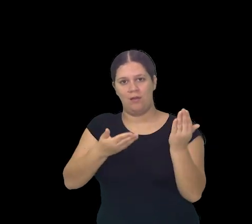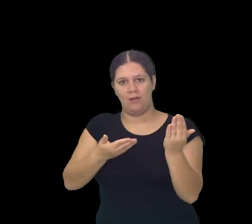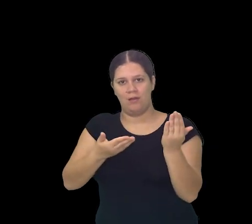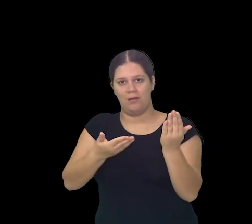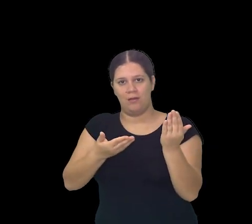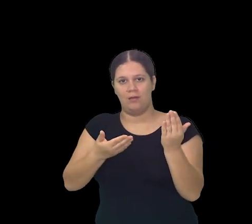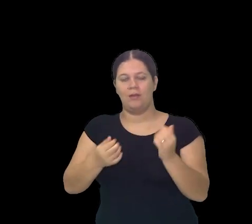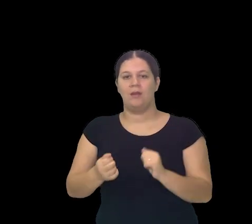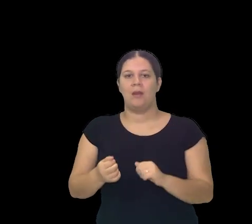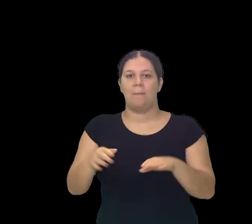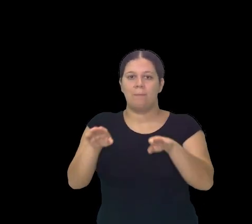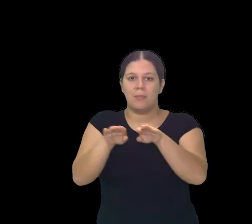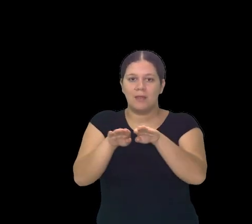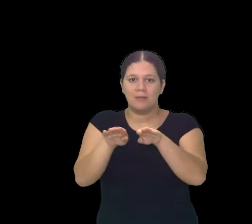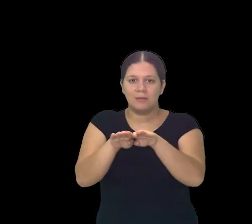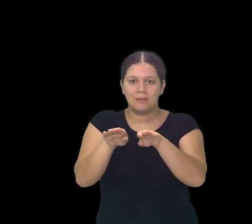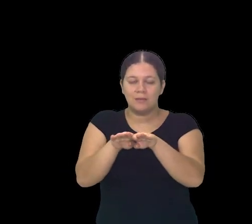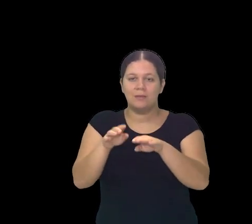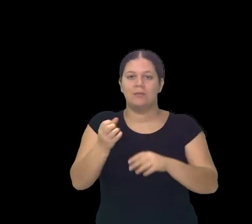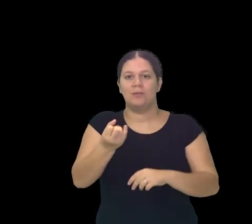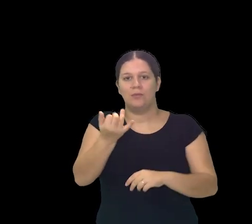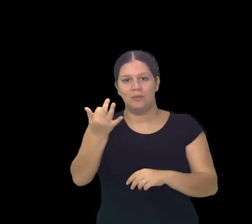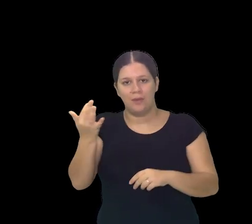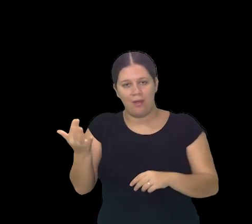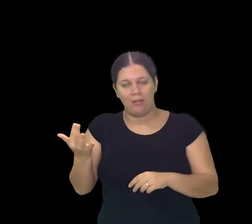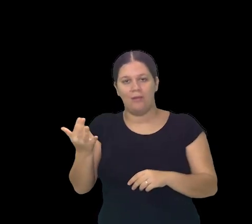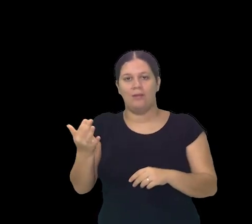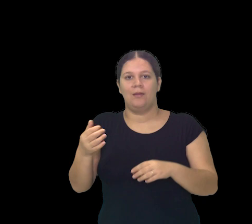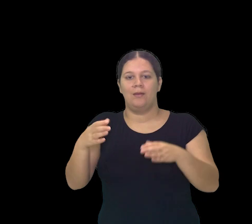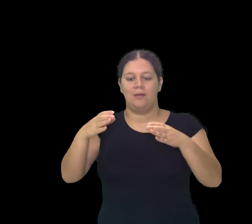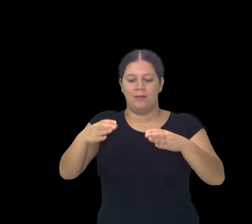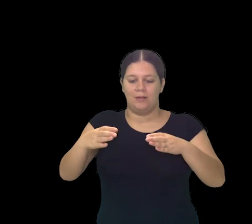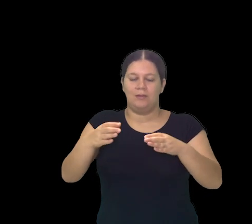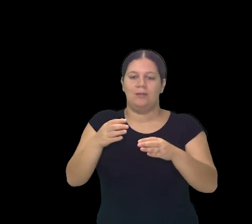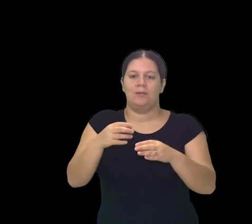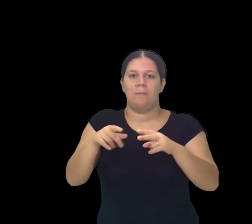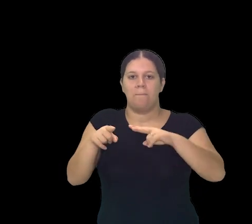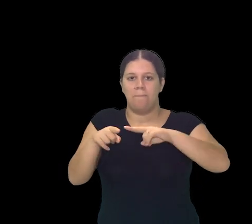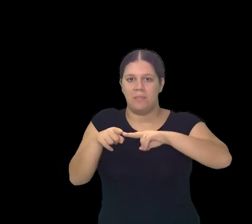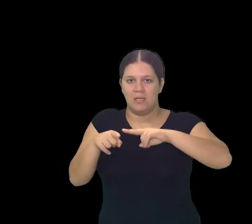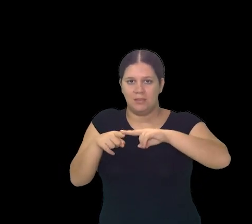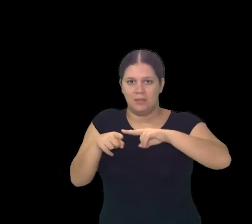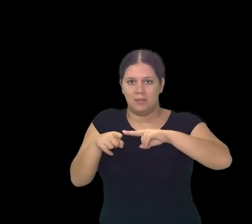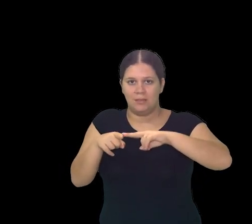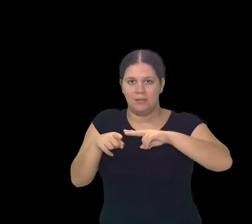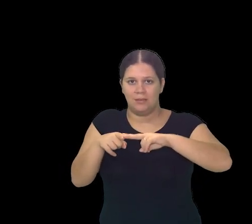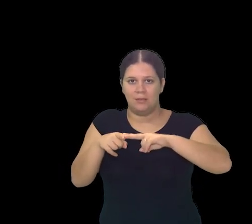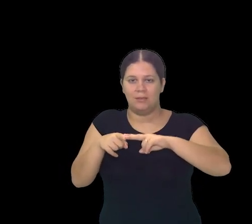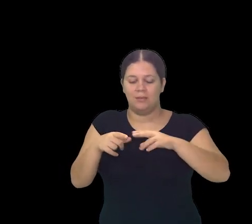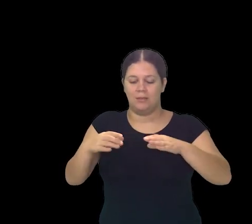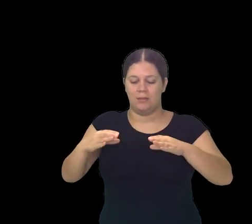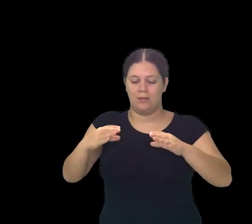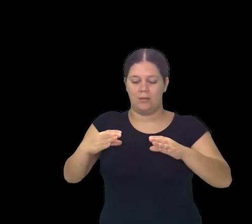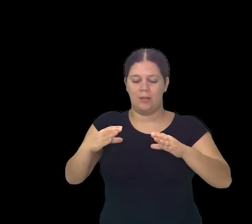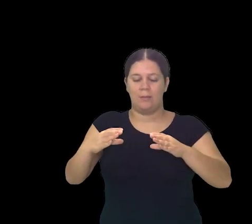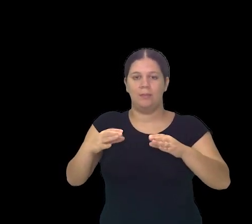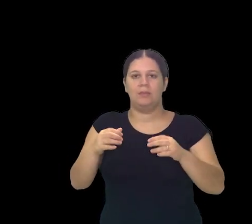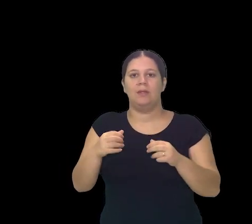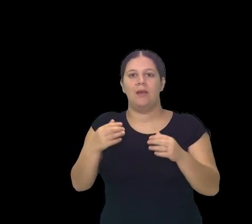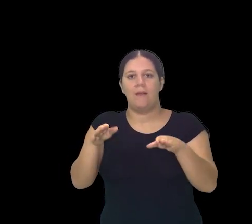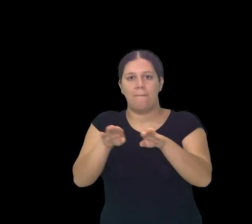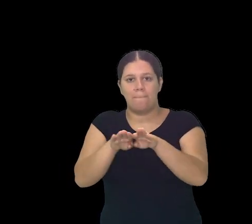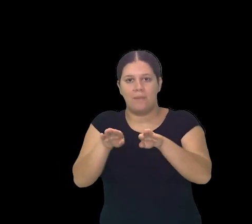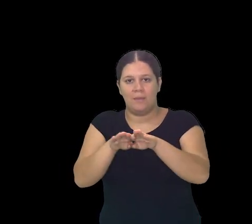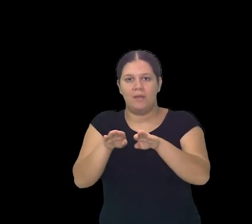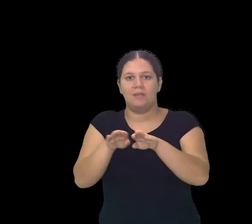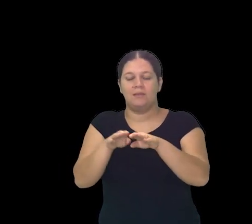quantidade. Comi a mesma quantidade de pizza. Se comi 2/4 de uma pizza, se comi 2 de 4 pedaços iguais, quer dizer